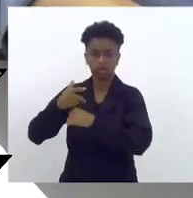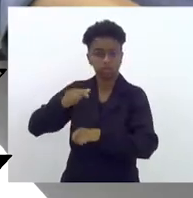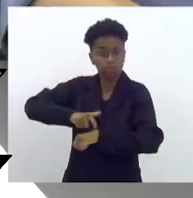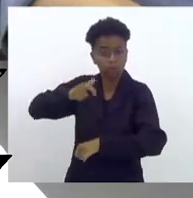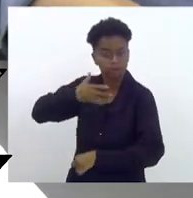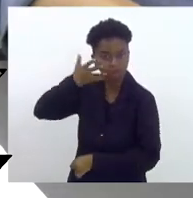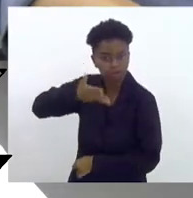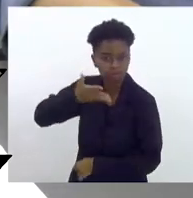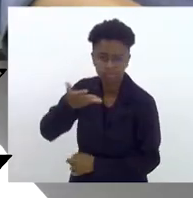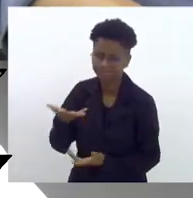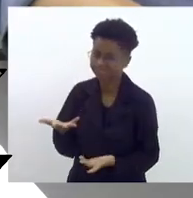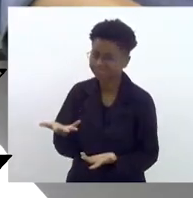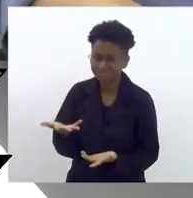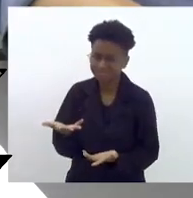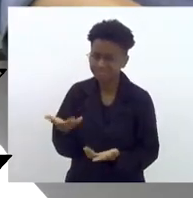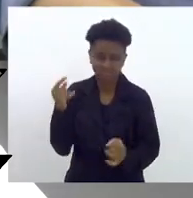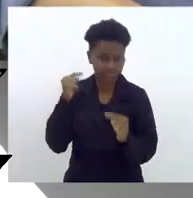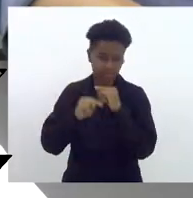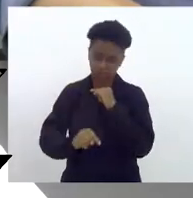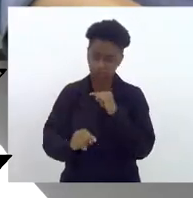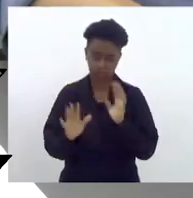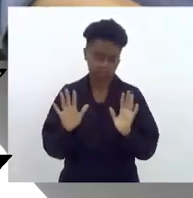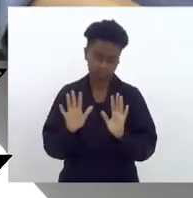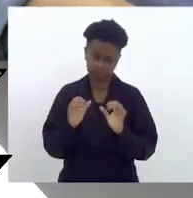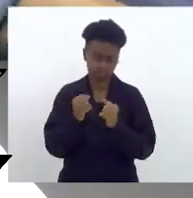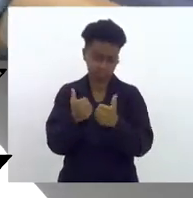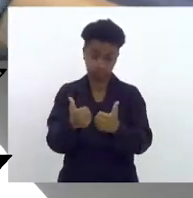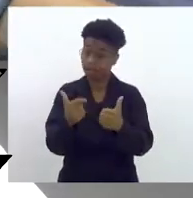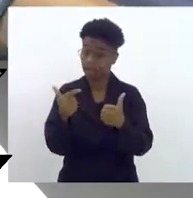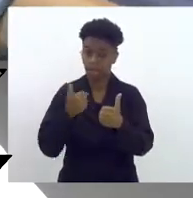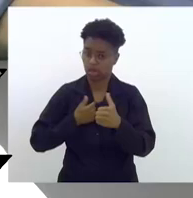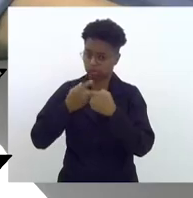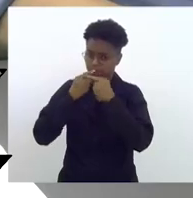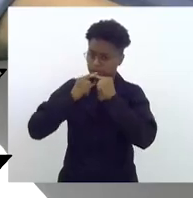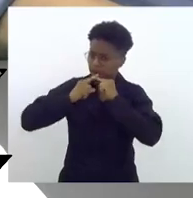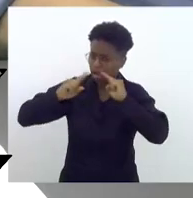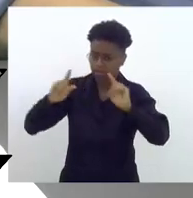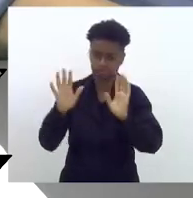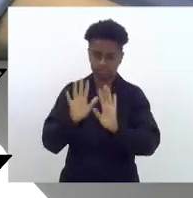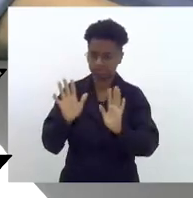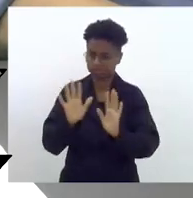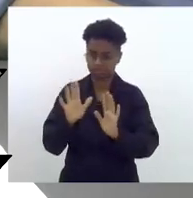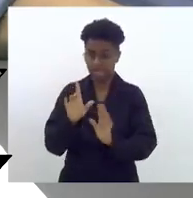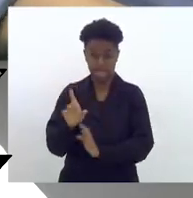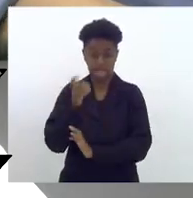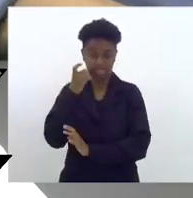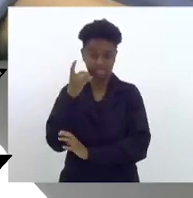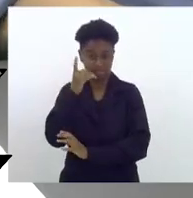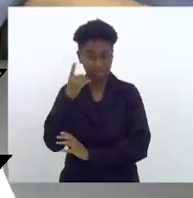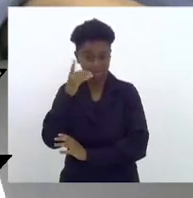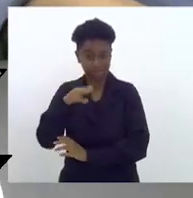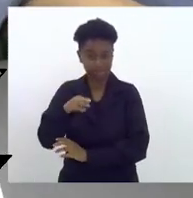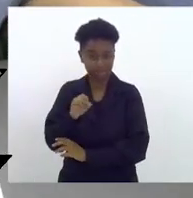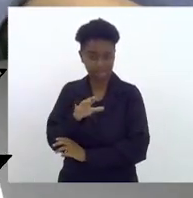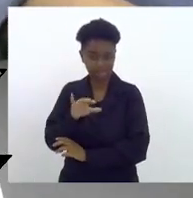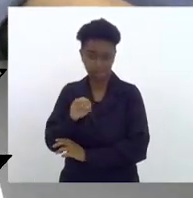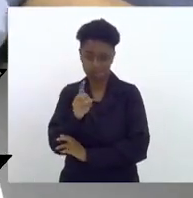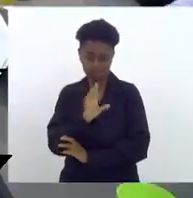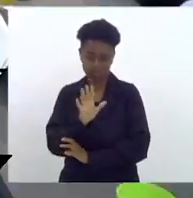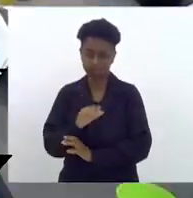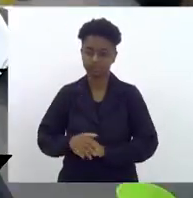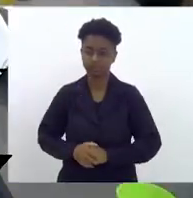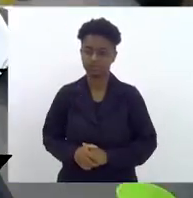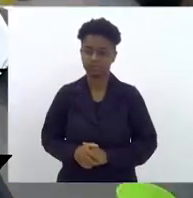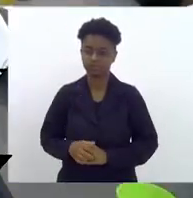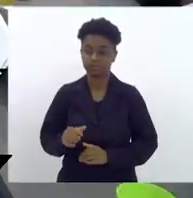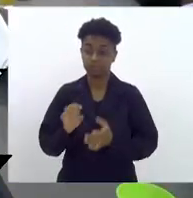tá falando seja para um lado ou seja para o outro mas tudo bem não isso não vou me queixar ao ex-deputado Márcio Paixão e me permite